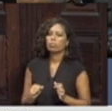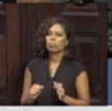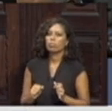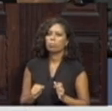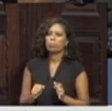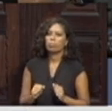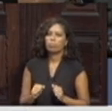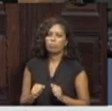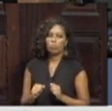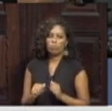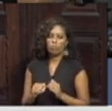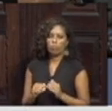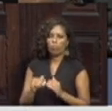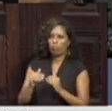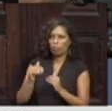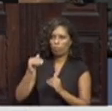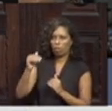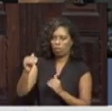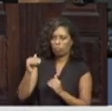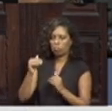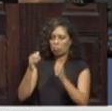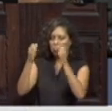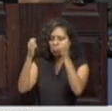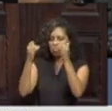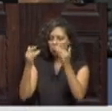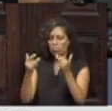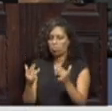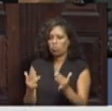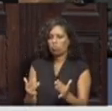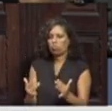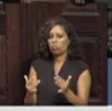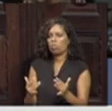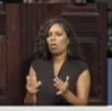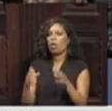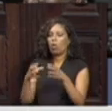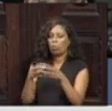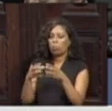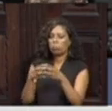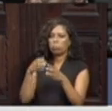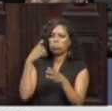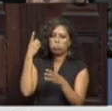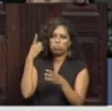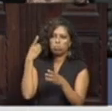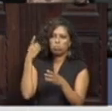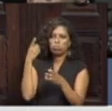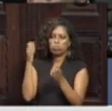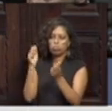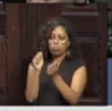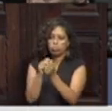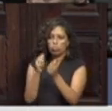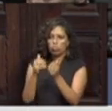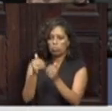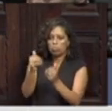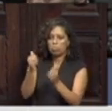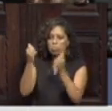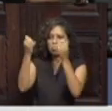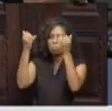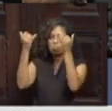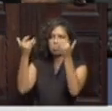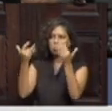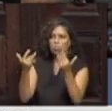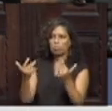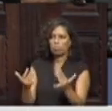financeira e controle favorável. Relatores, deputado Luiz Paulo, relator do vencido, Esquilo da Mangueira, André Correia e Aranildo Campos. Em discussão, não havendo quem queira para